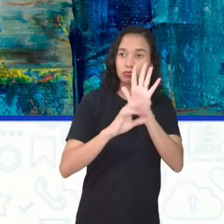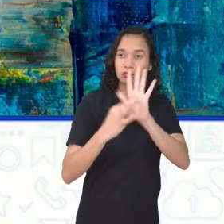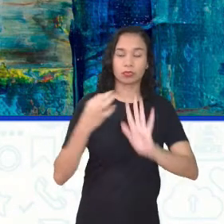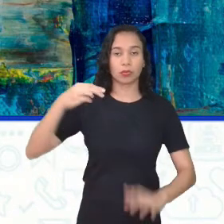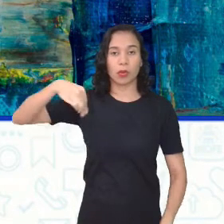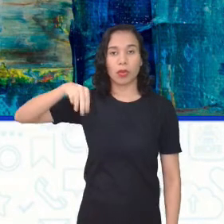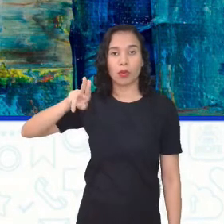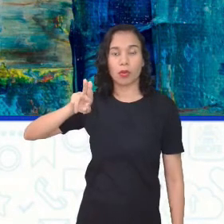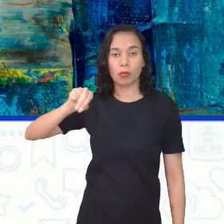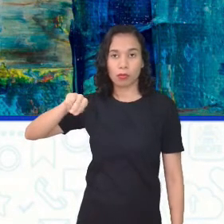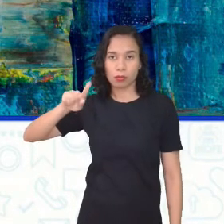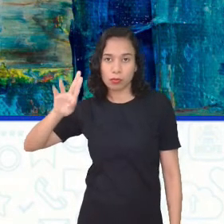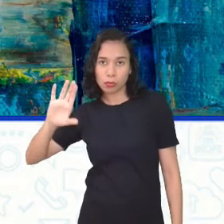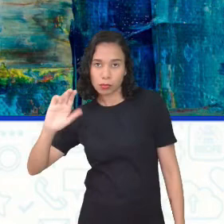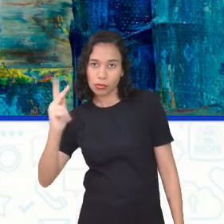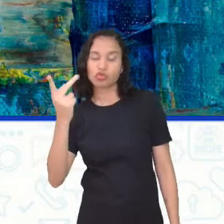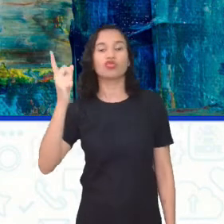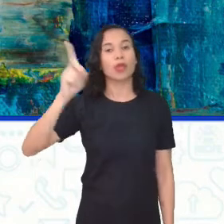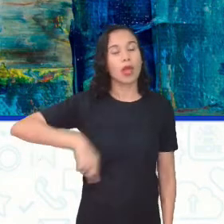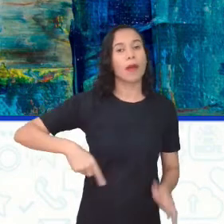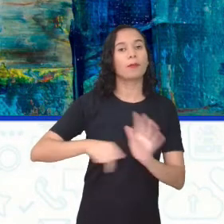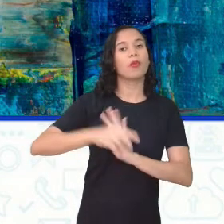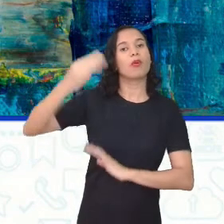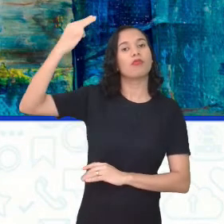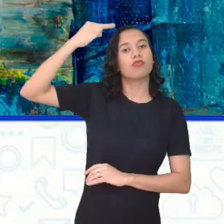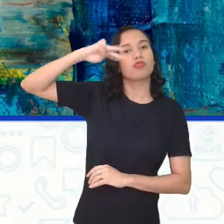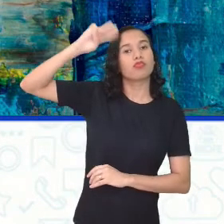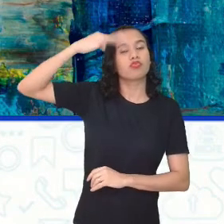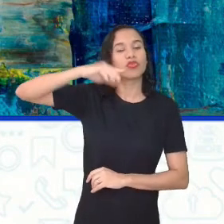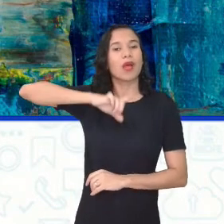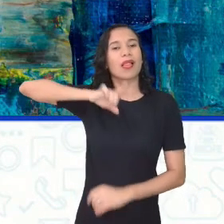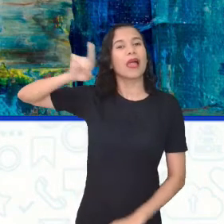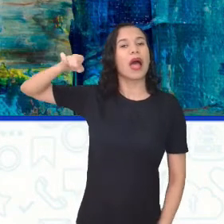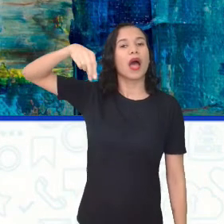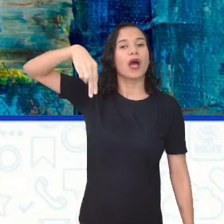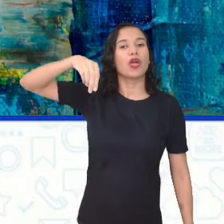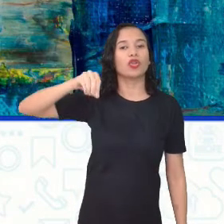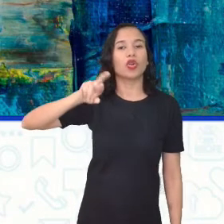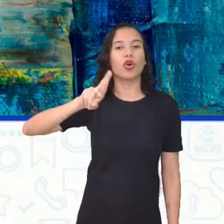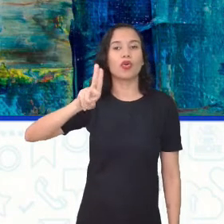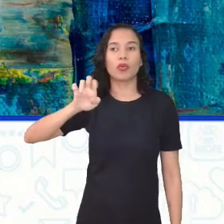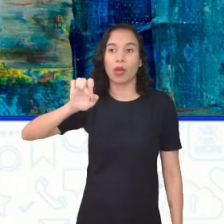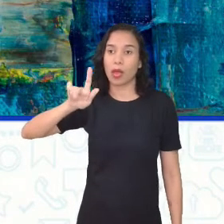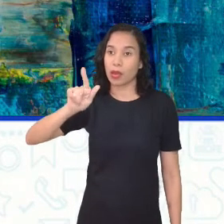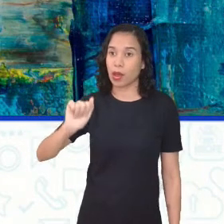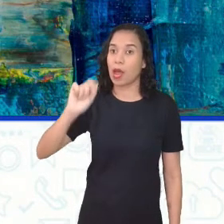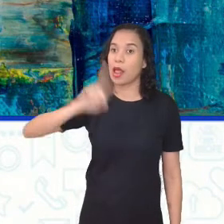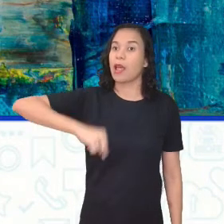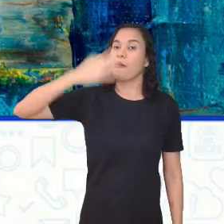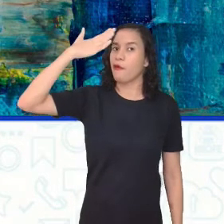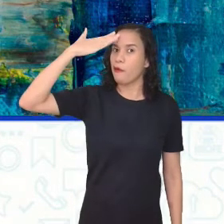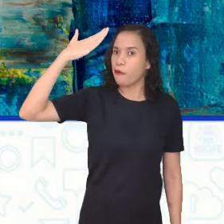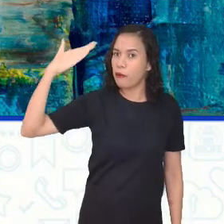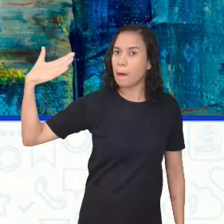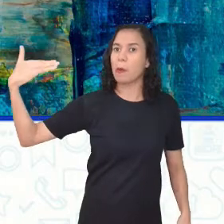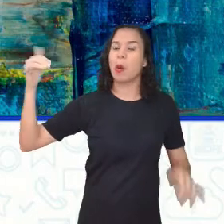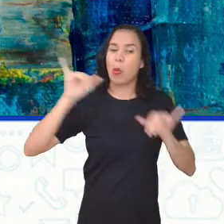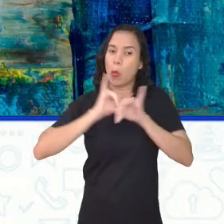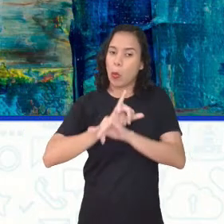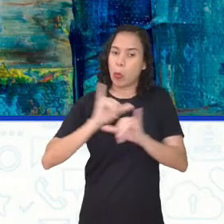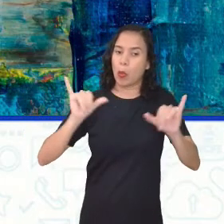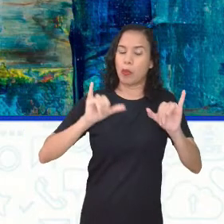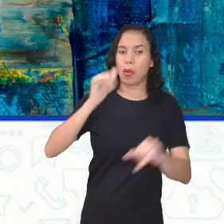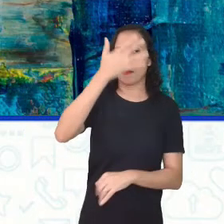Galeria Nacional de Oslo, lá na Noruega. Então, esse quadro é muito famoso e divulgado por muitas pessoas